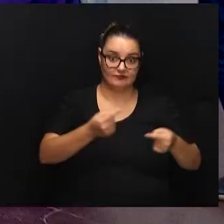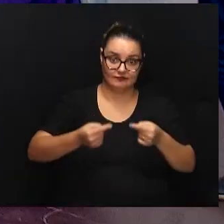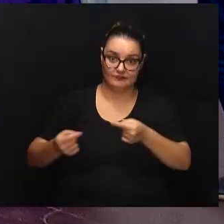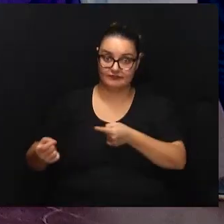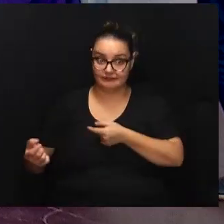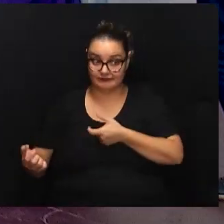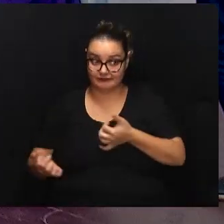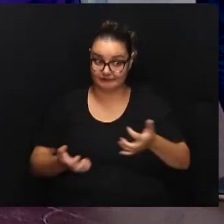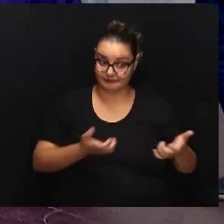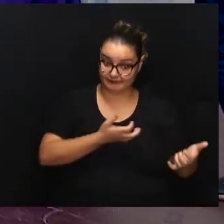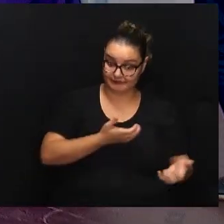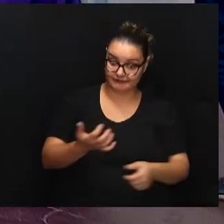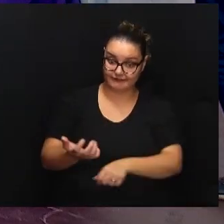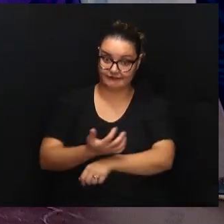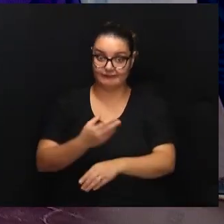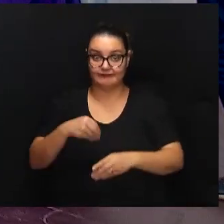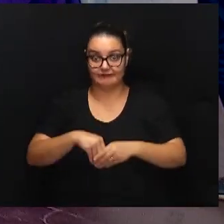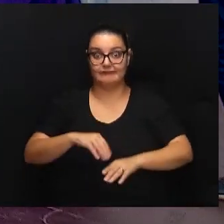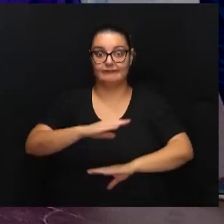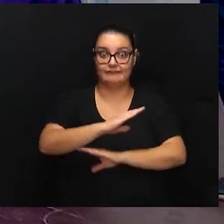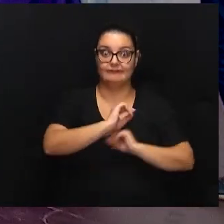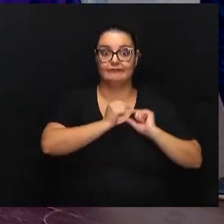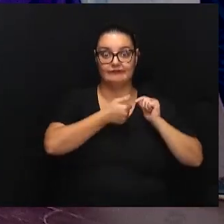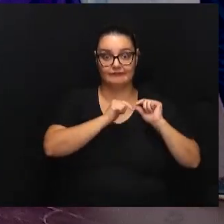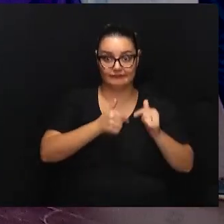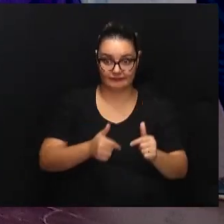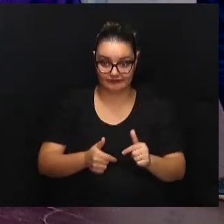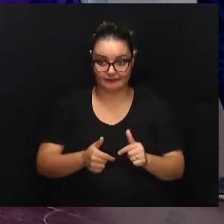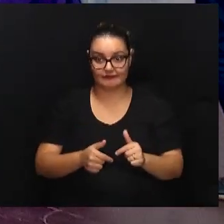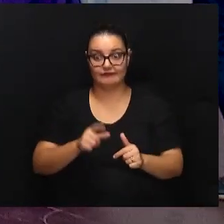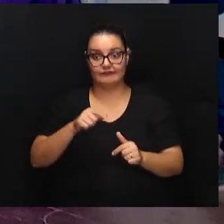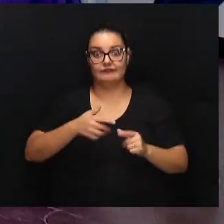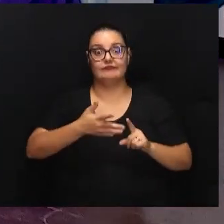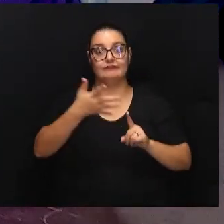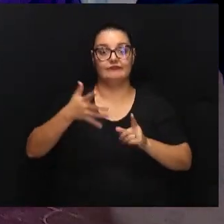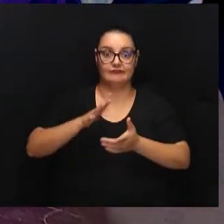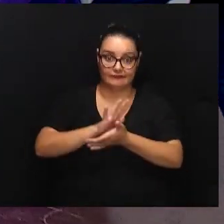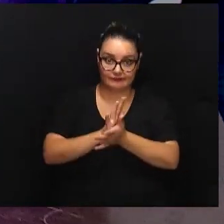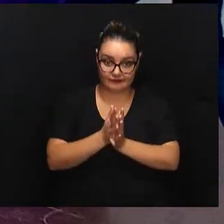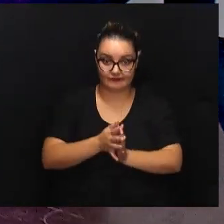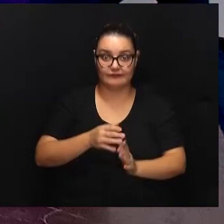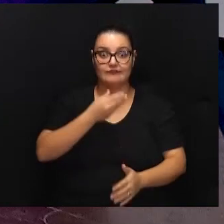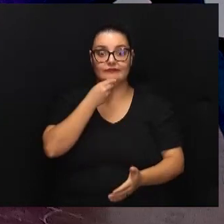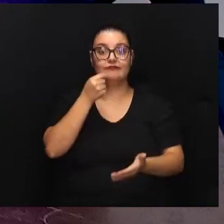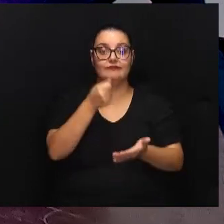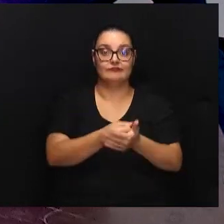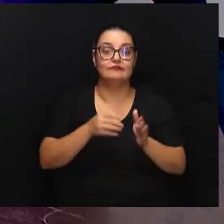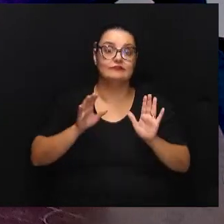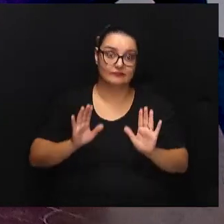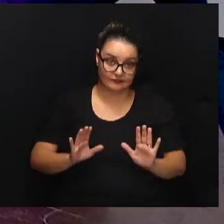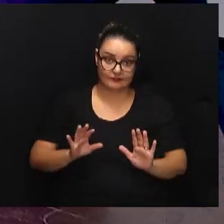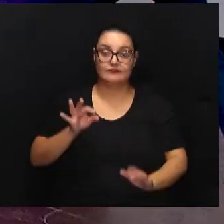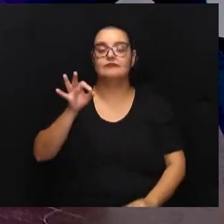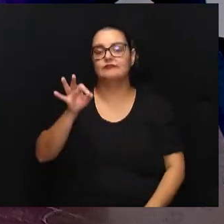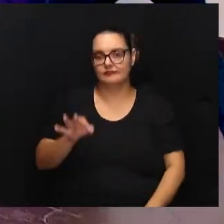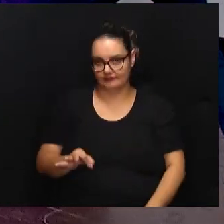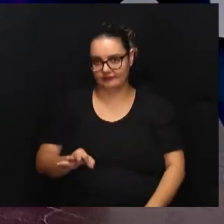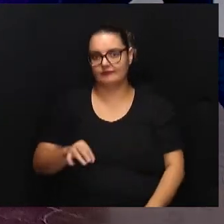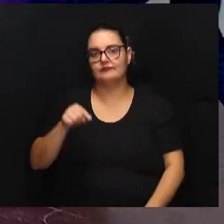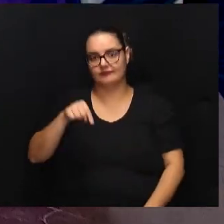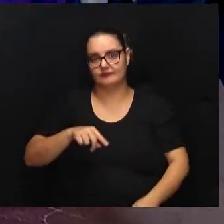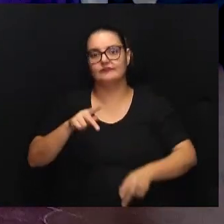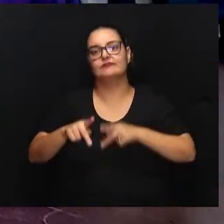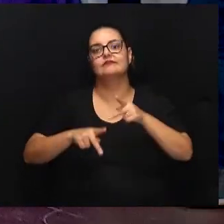projeto que vai render muitos debates e calorosos debates dentro de uma Câmara que é conservadora, que é LGBTfóbica, que é